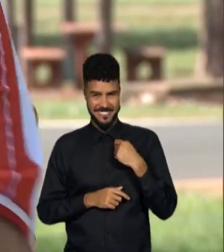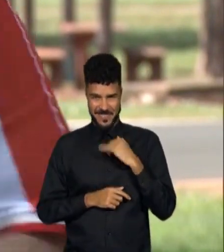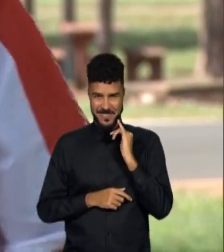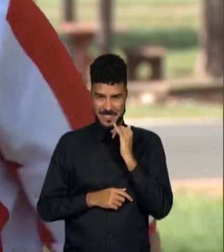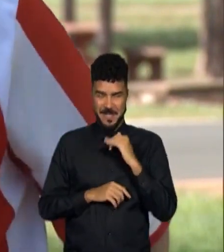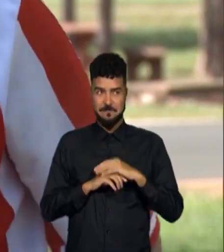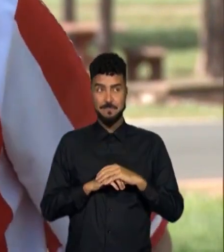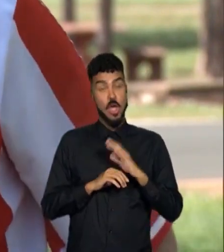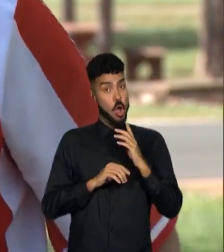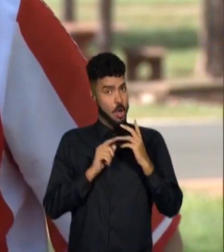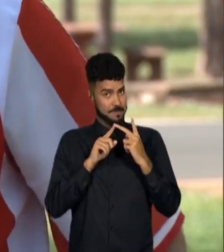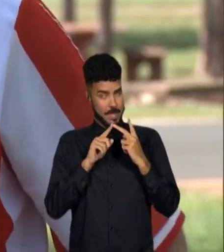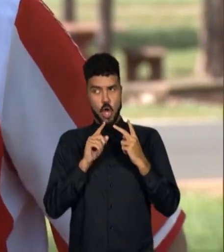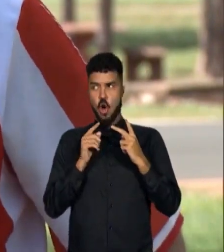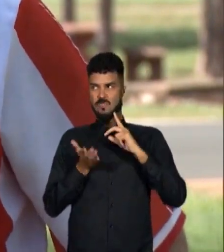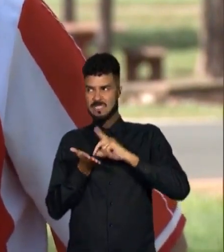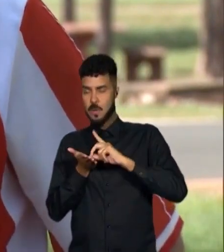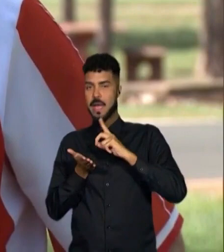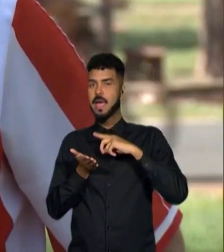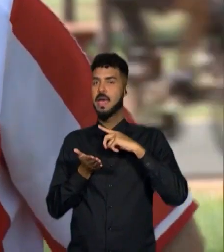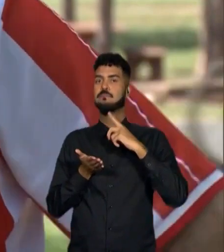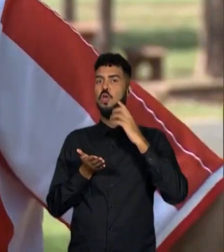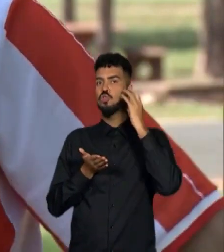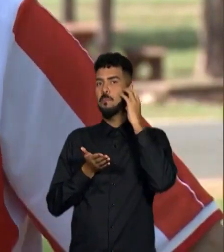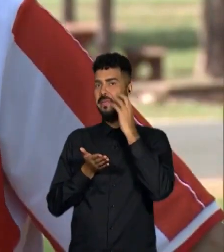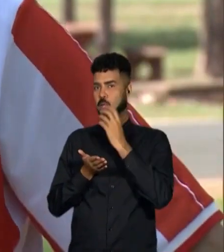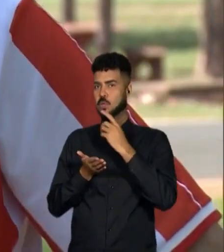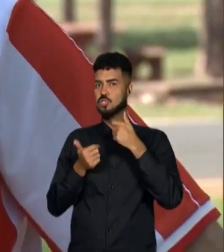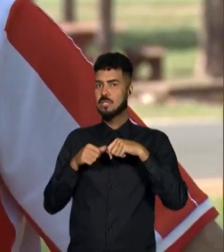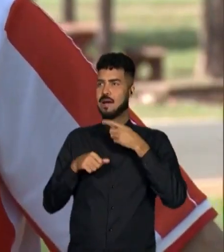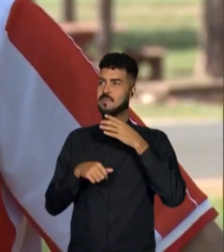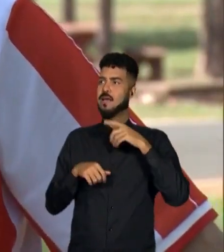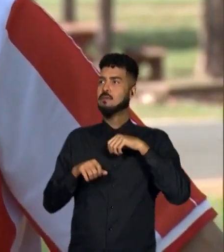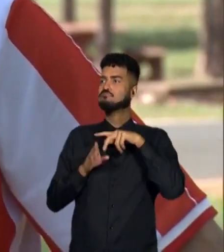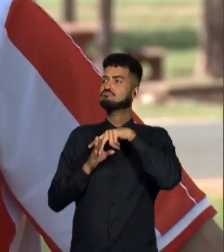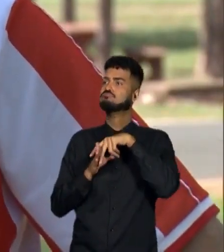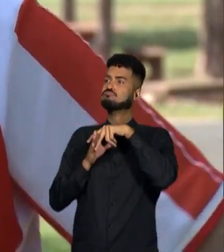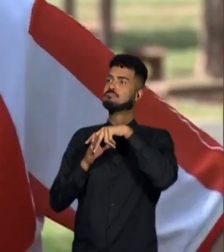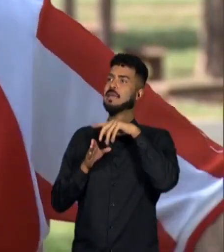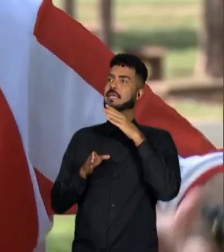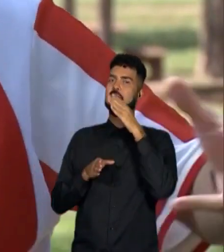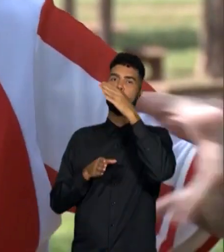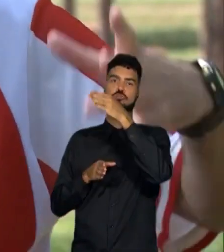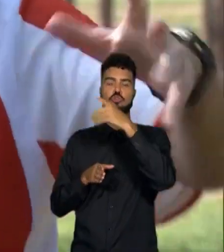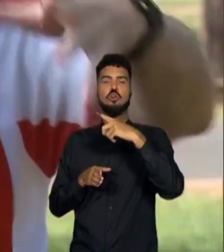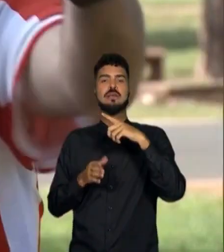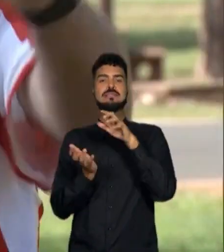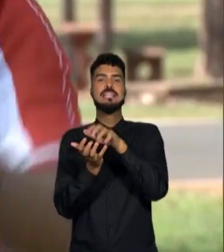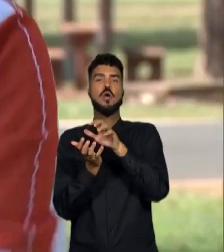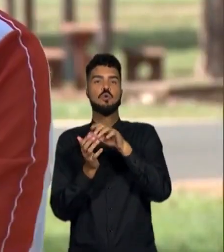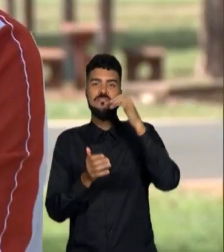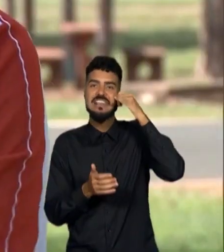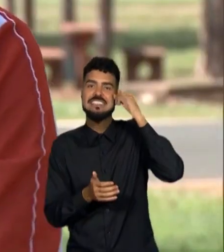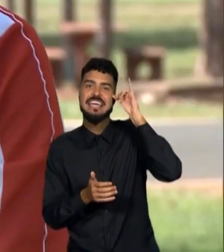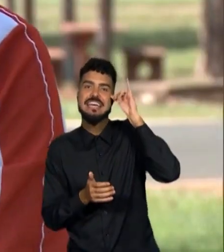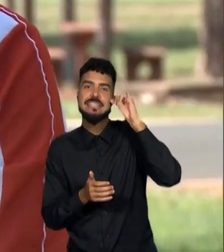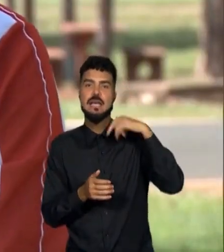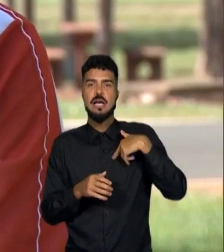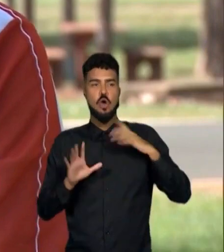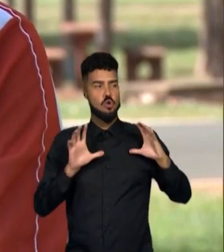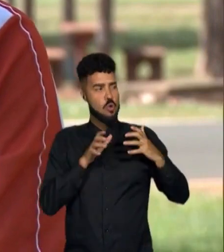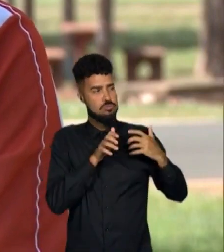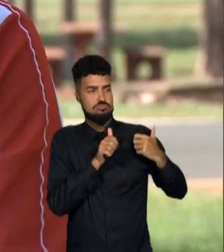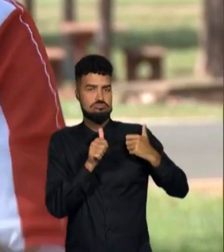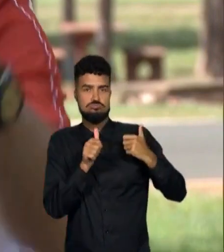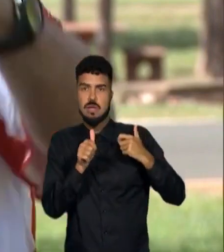A oficial é que Dom Pedro, indo para a fazenda de Santa Cruz, a cavalo, com a sua comitiva, passou naquela região lá